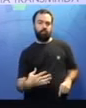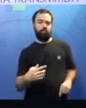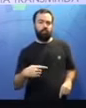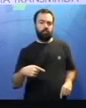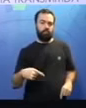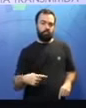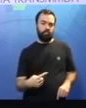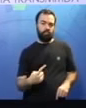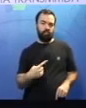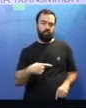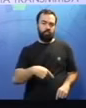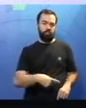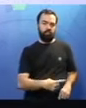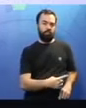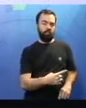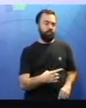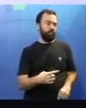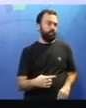correntes marinhas.